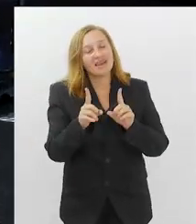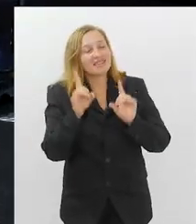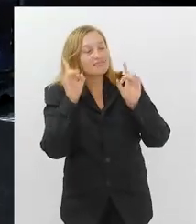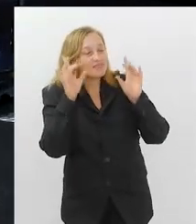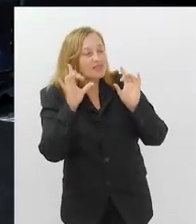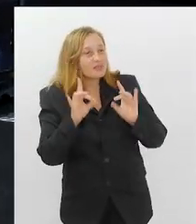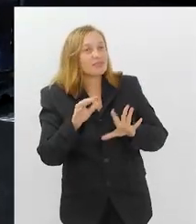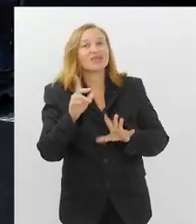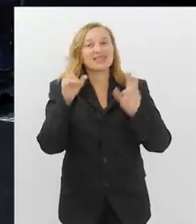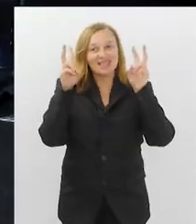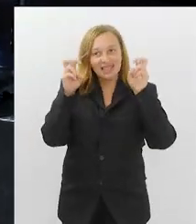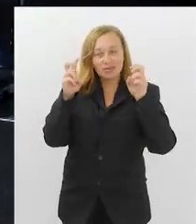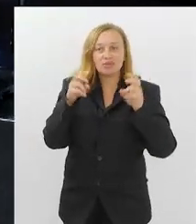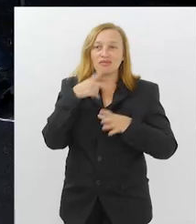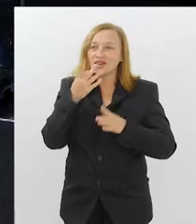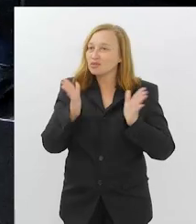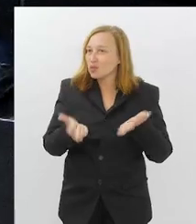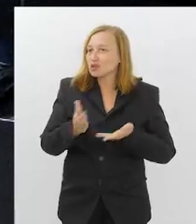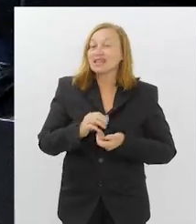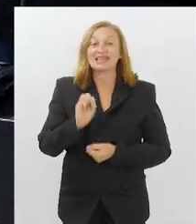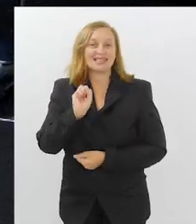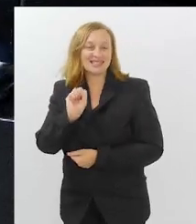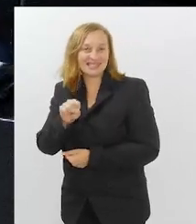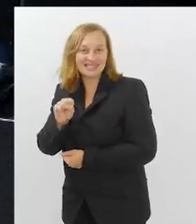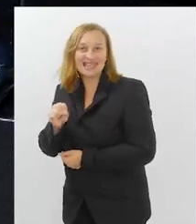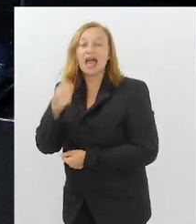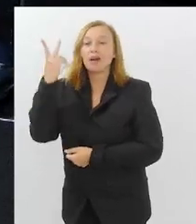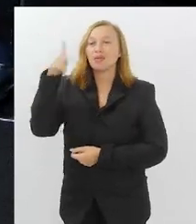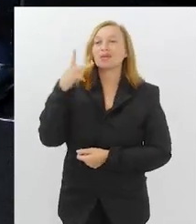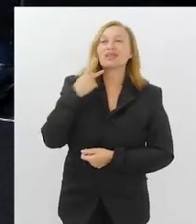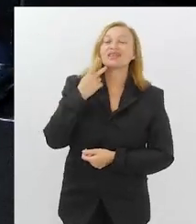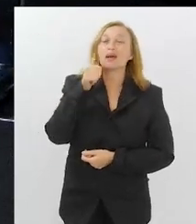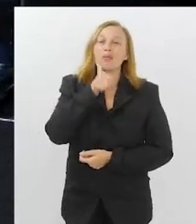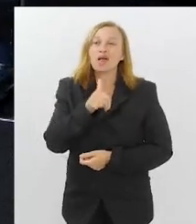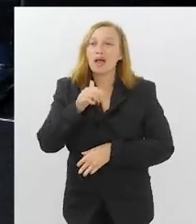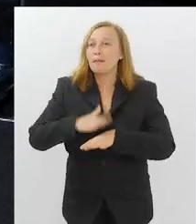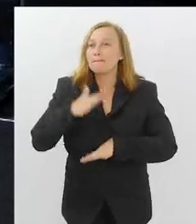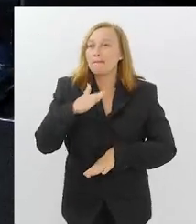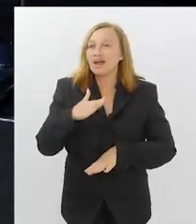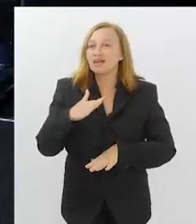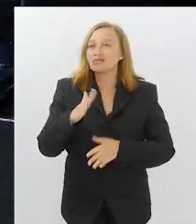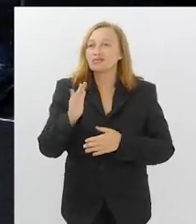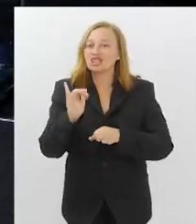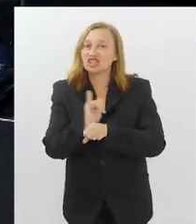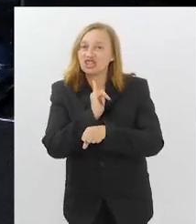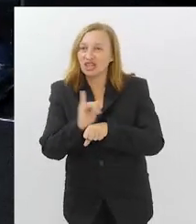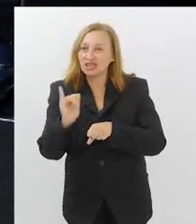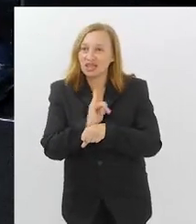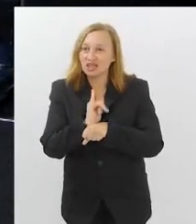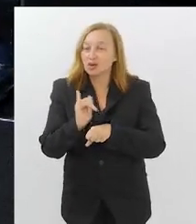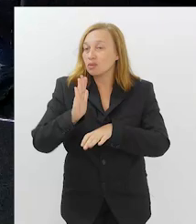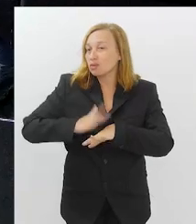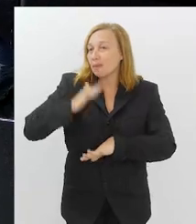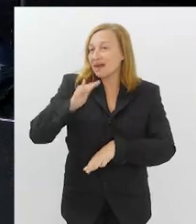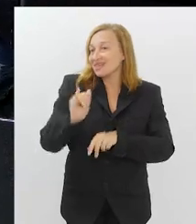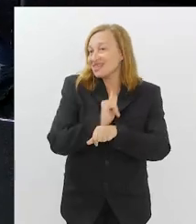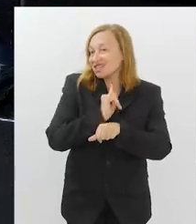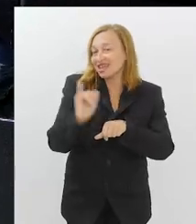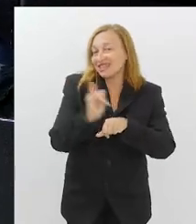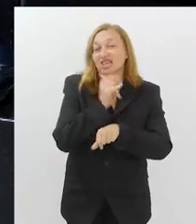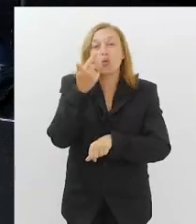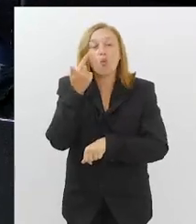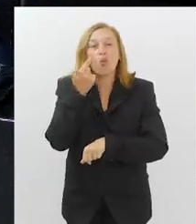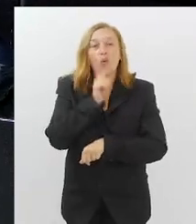mas especialmente para esse tema que nós estamos trazendo aqui. Exatamente. A Procuradoria da Mulher é mais um mecanismo. Quanto